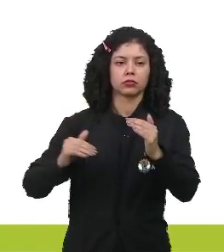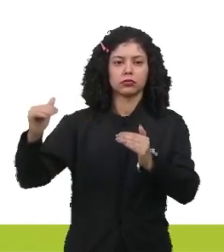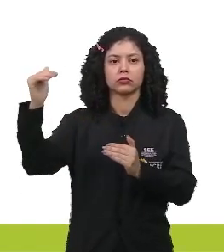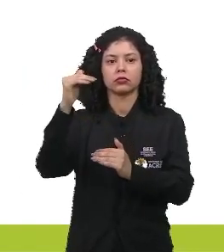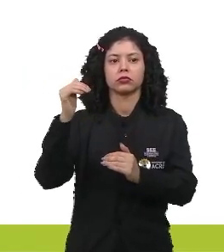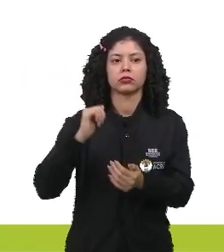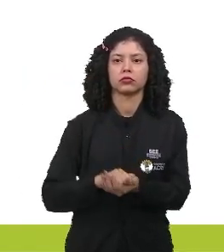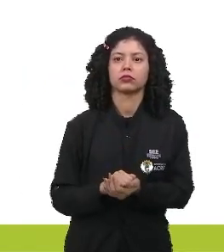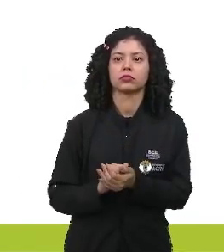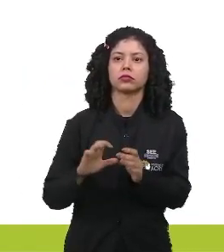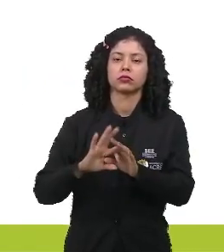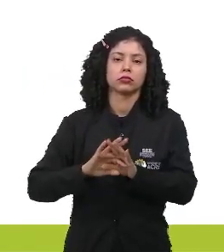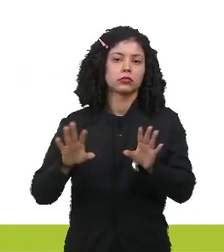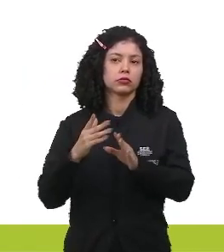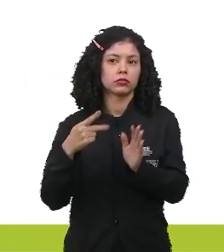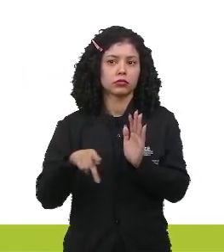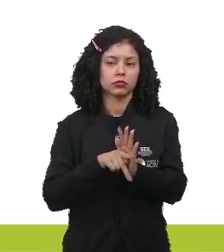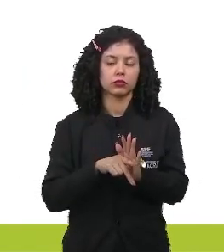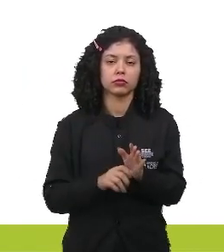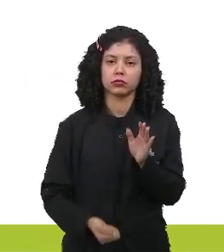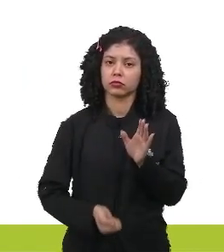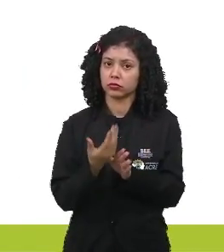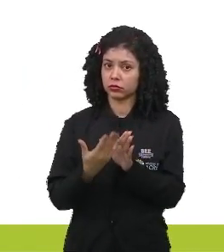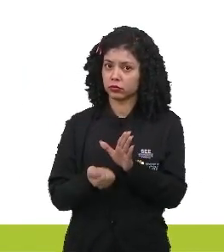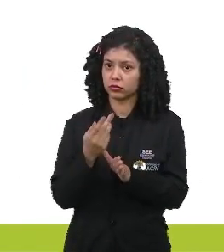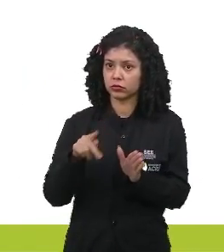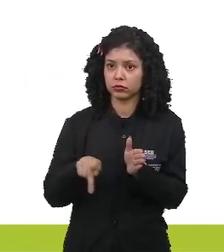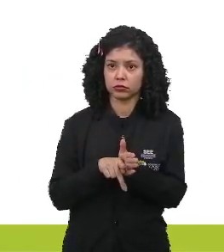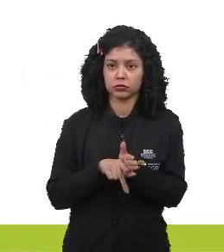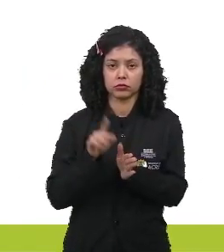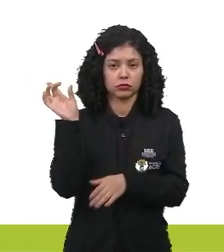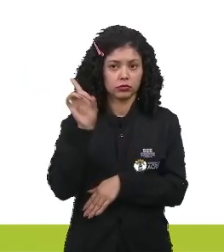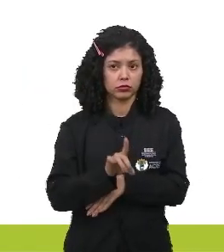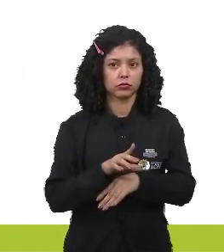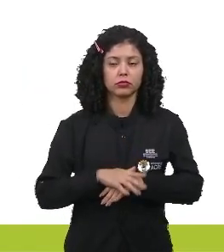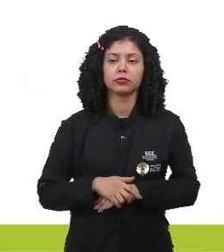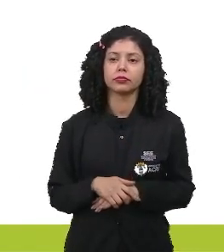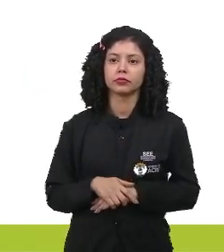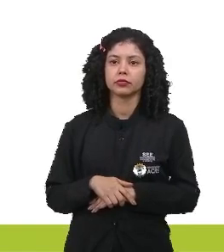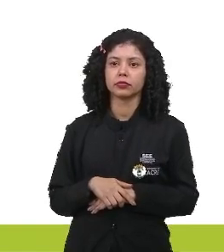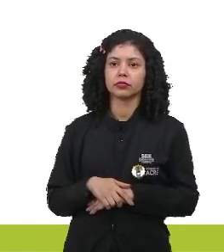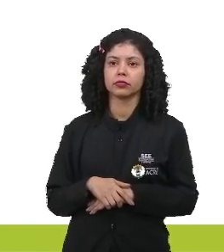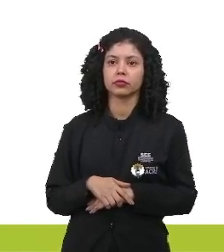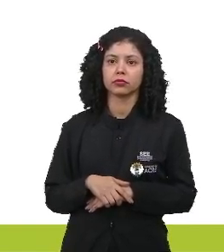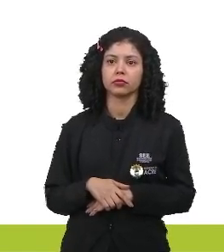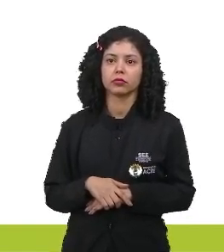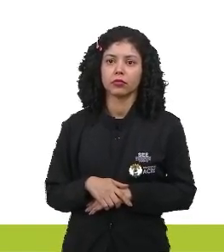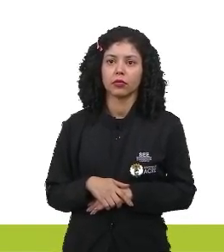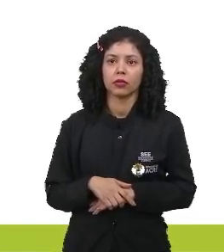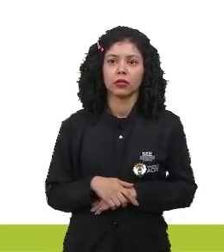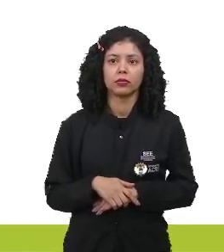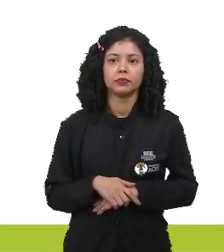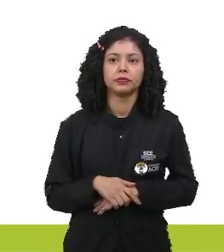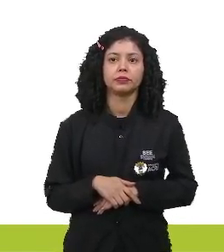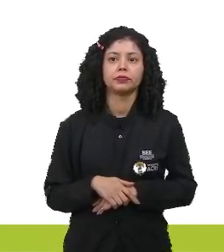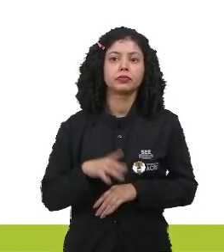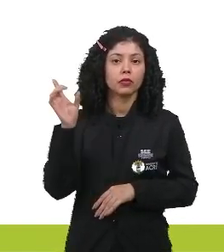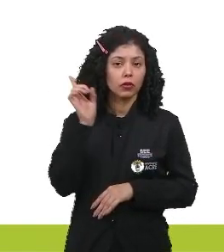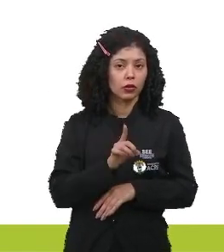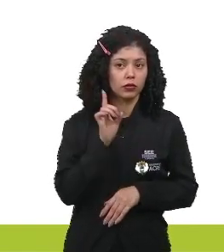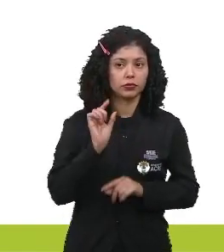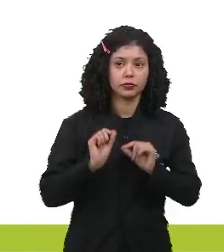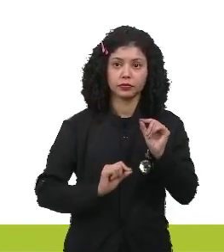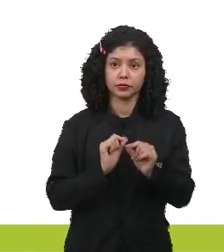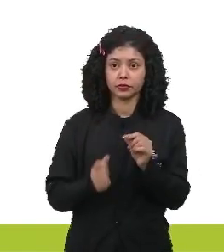abandonar o estado de natureza e criar o estado de direito então o estado de direito ele deve